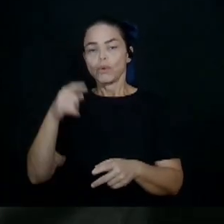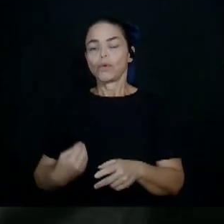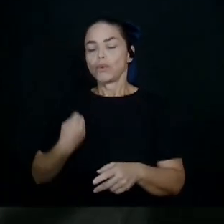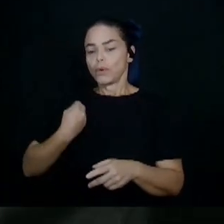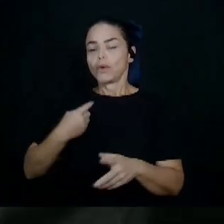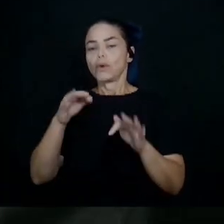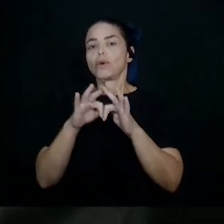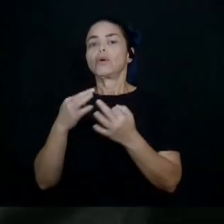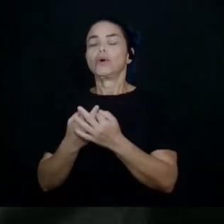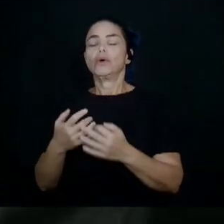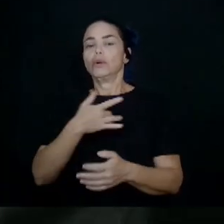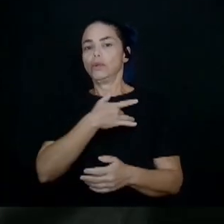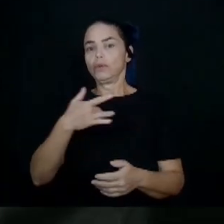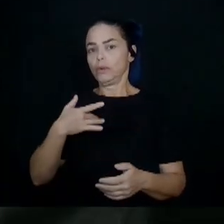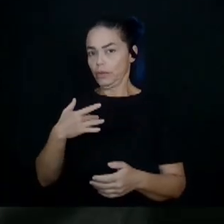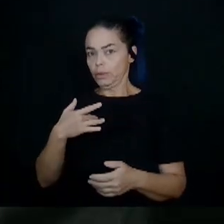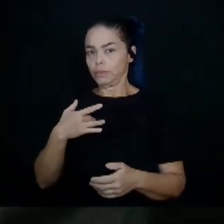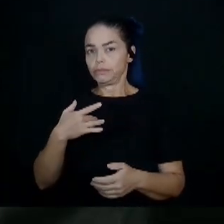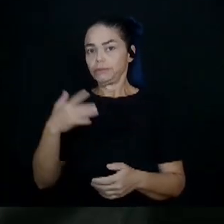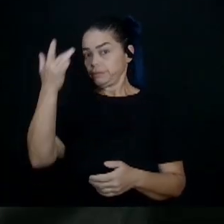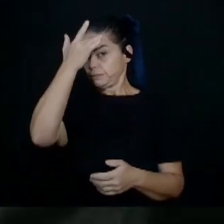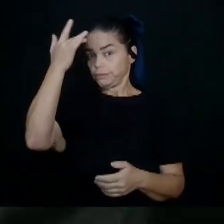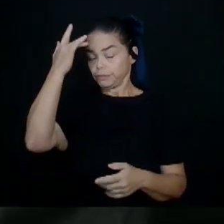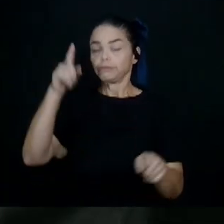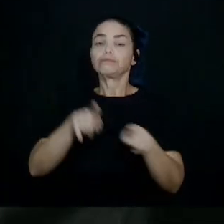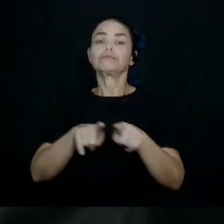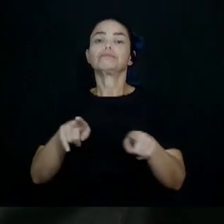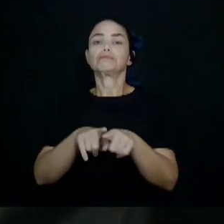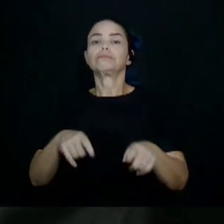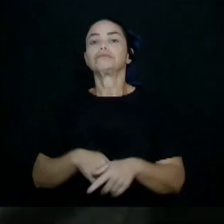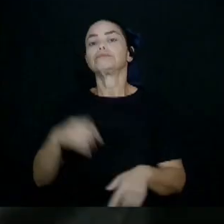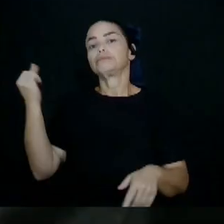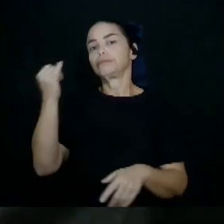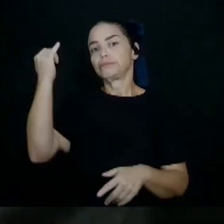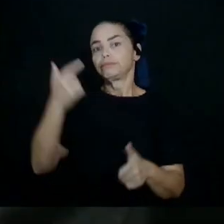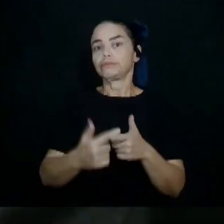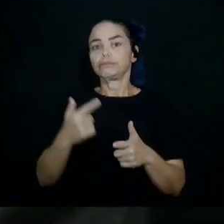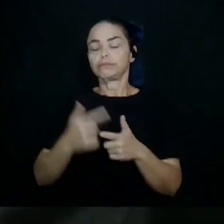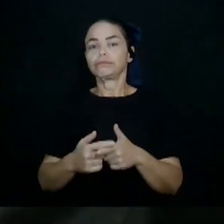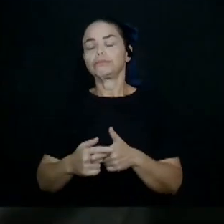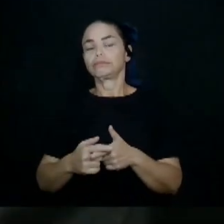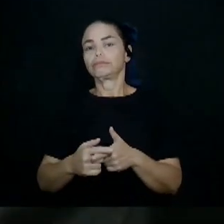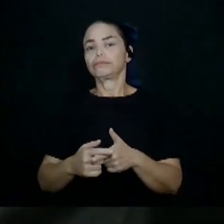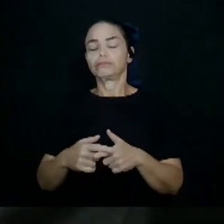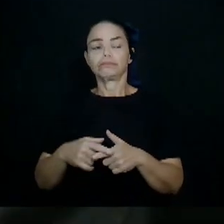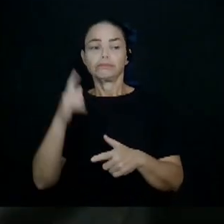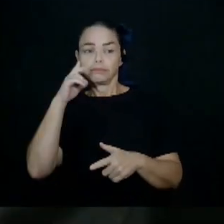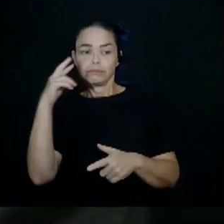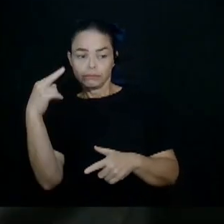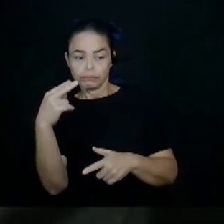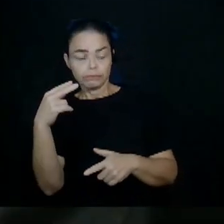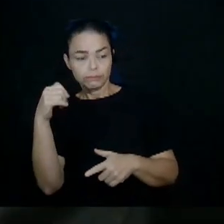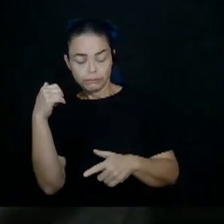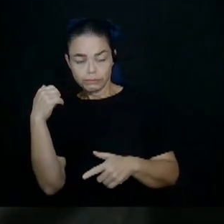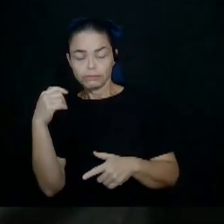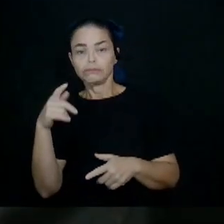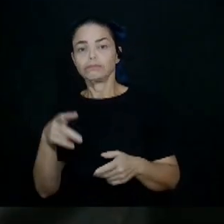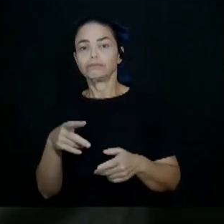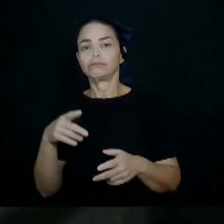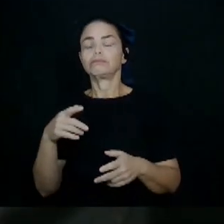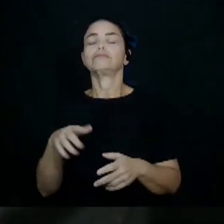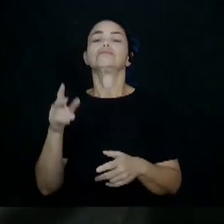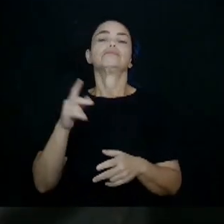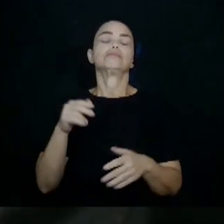física e saúde mental. E tem um ponto bem importante, porque para quem está de fora, essa mania de guardar